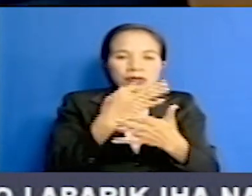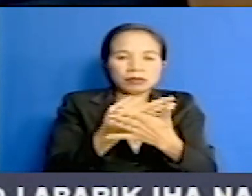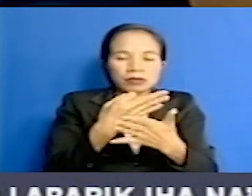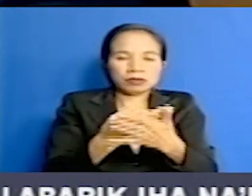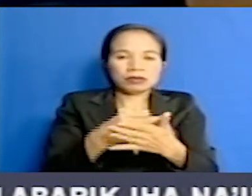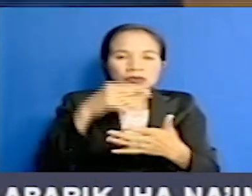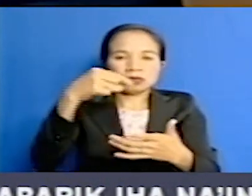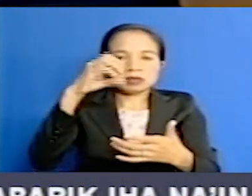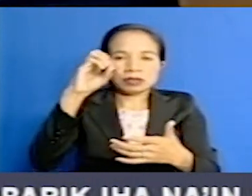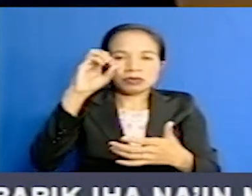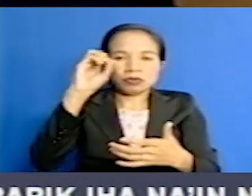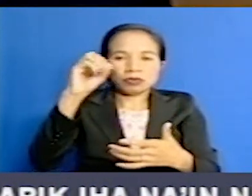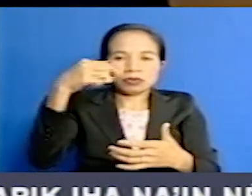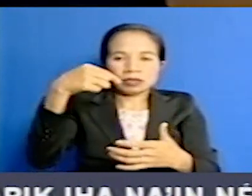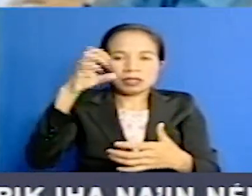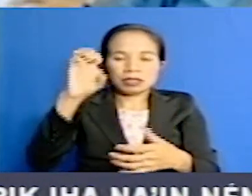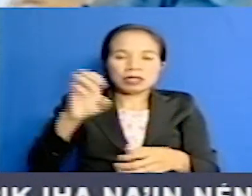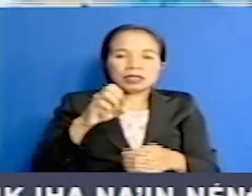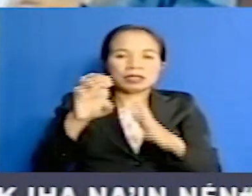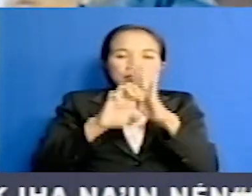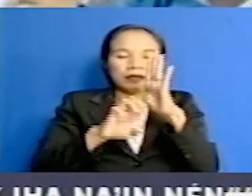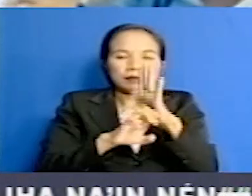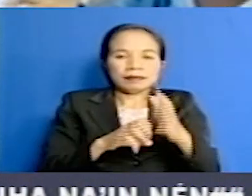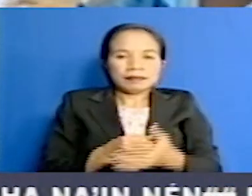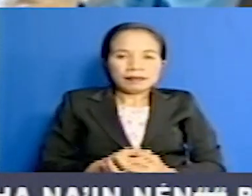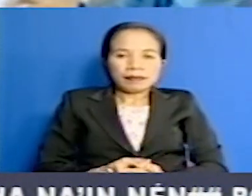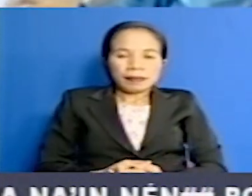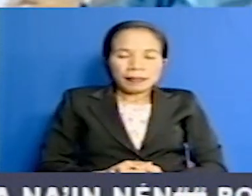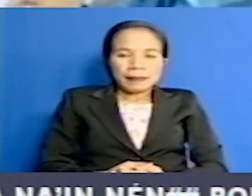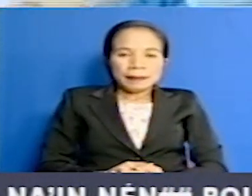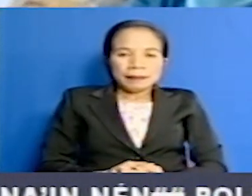orçamento do Estado. Nuno Moraes, Alexander dos Santos, RTTL.